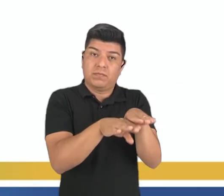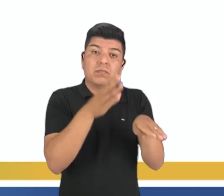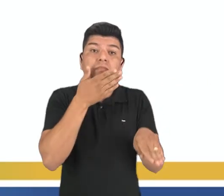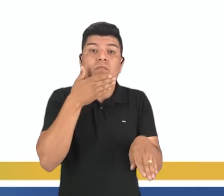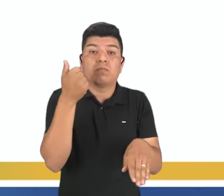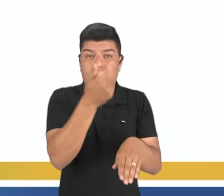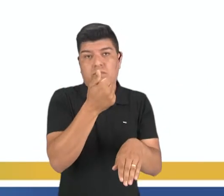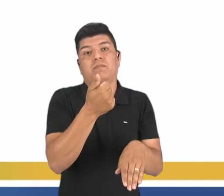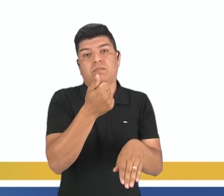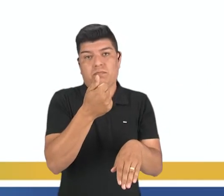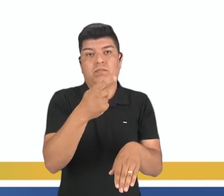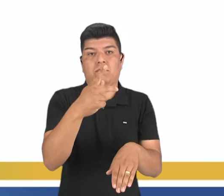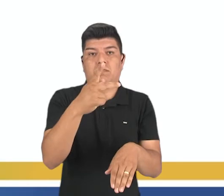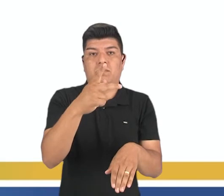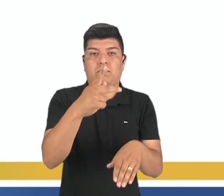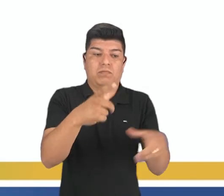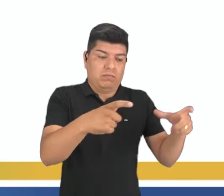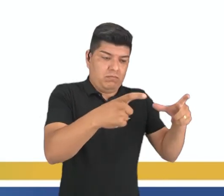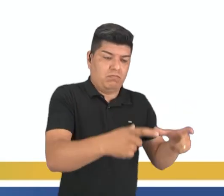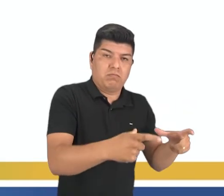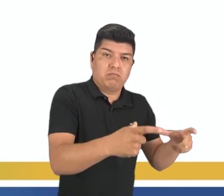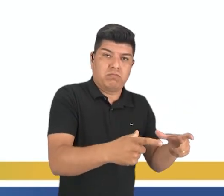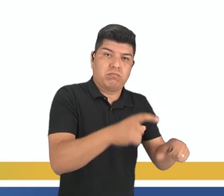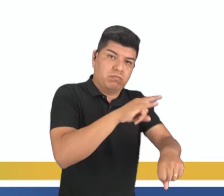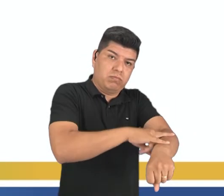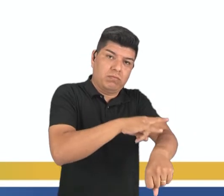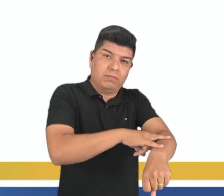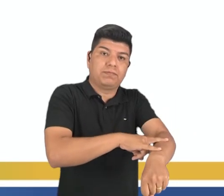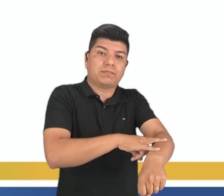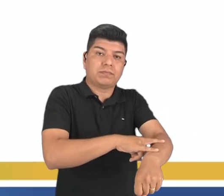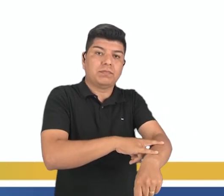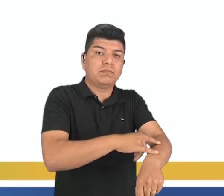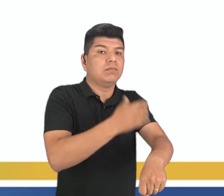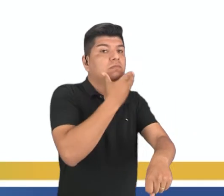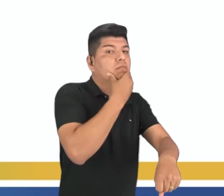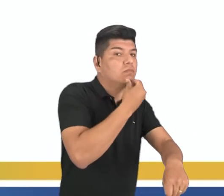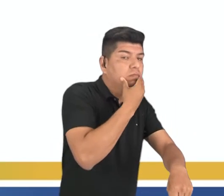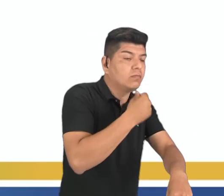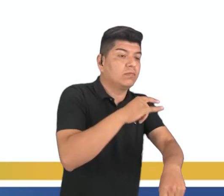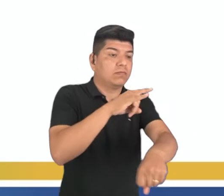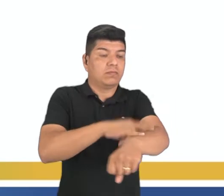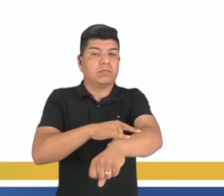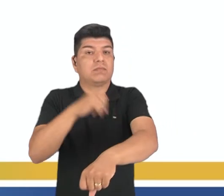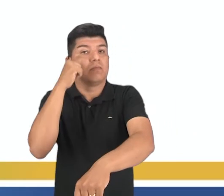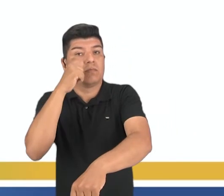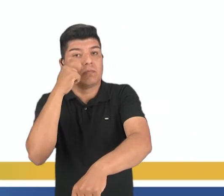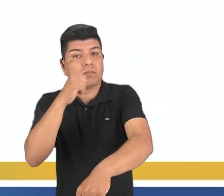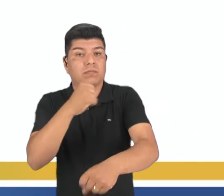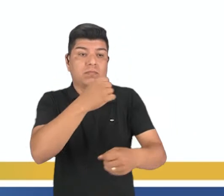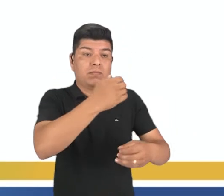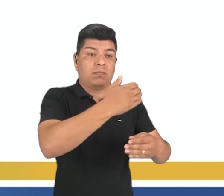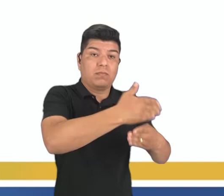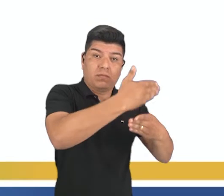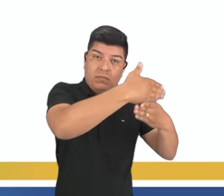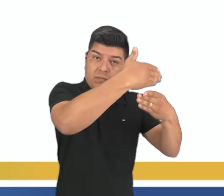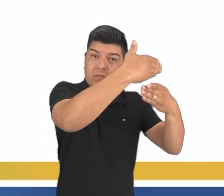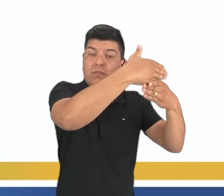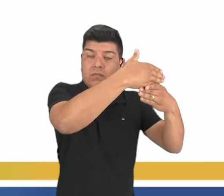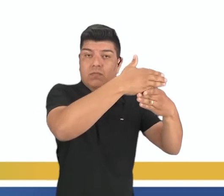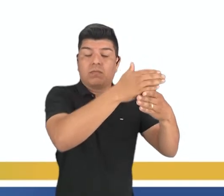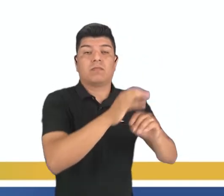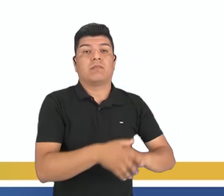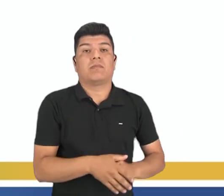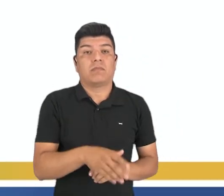melhor, privadas. Uma para os meninos e outra para as meninas, construídas de parede e meia.